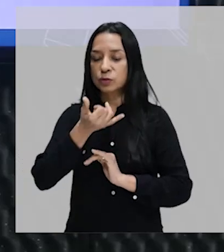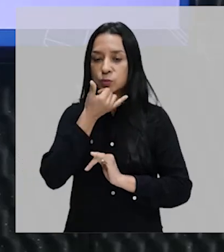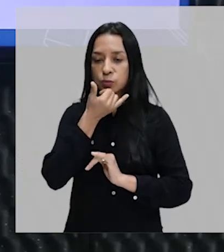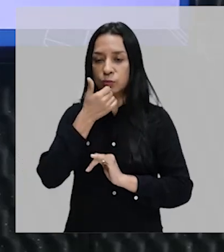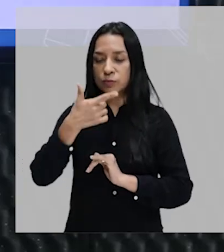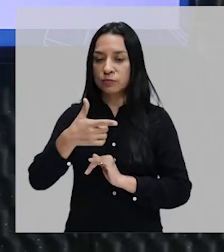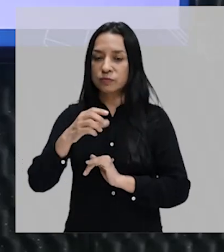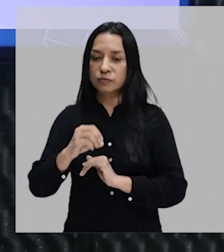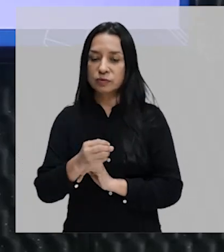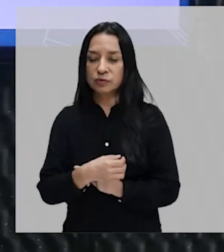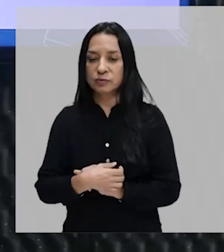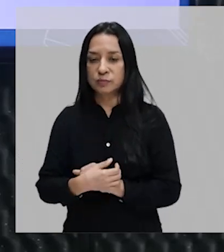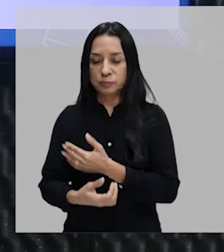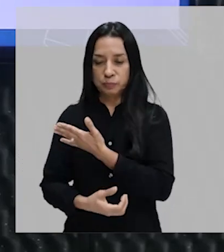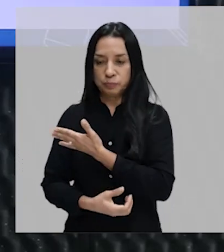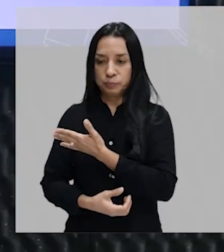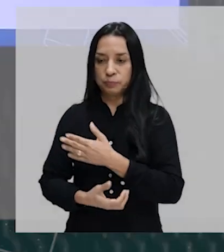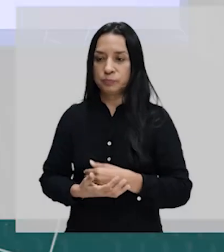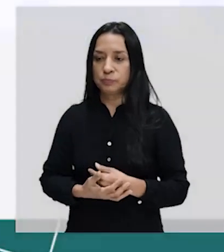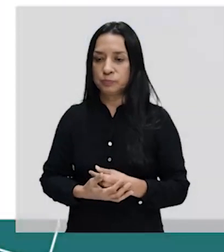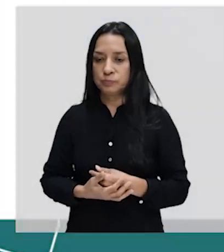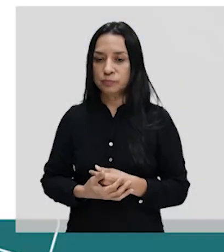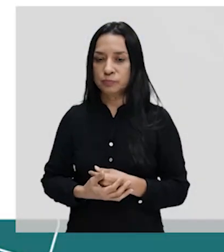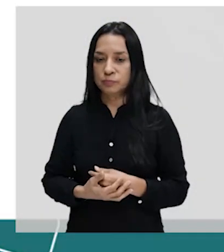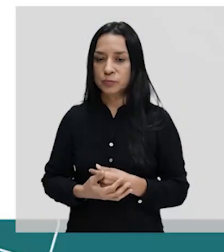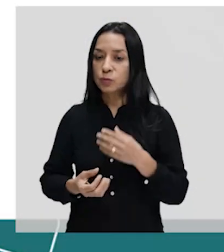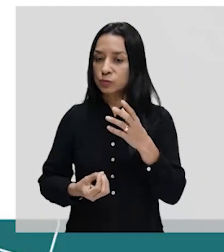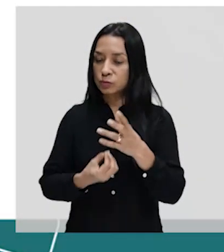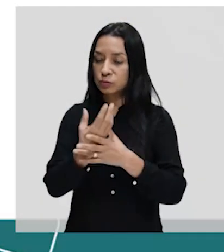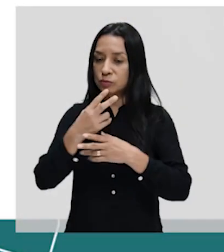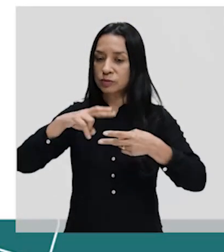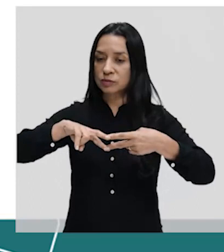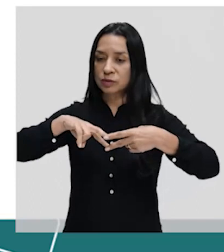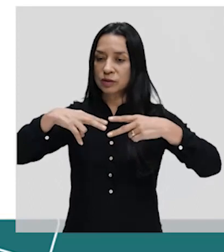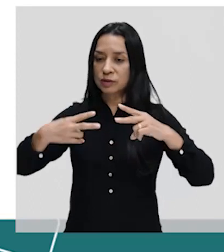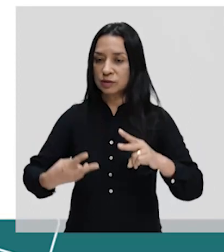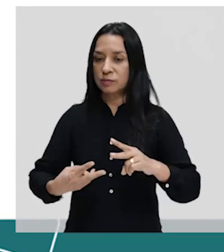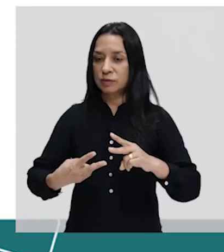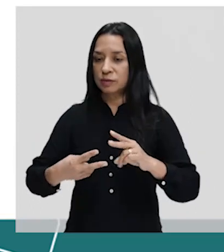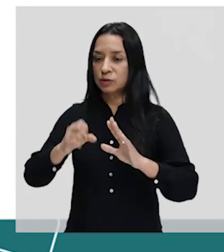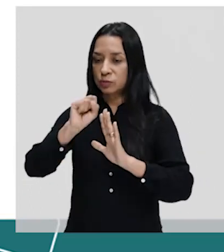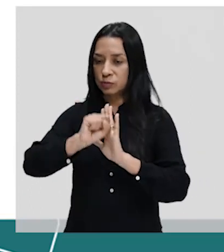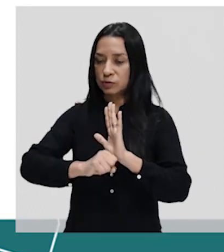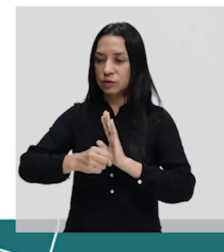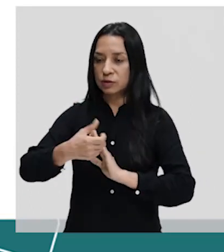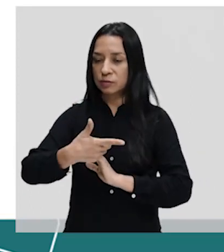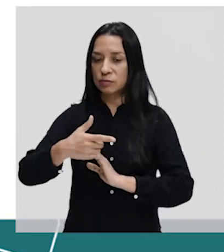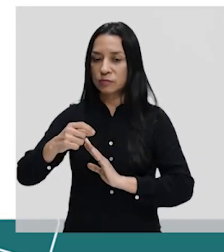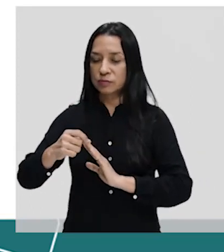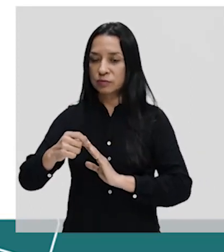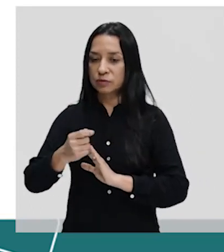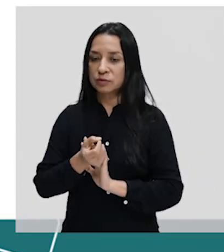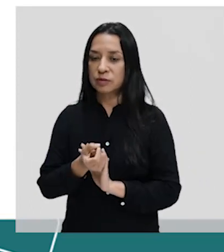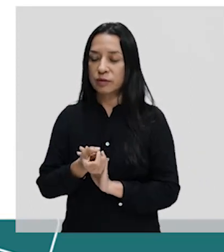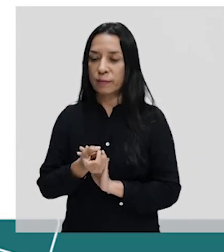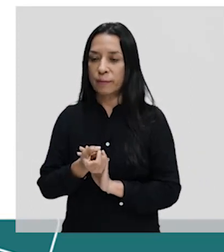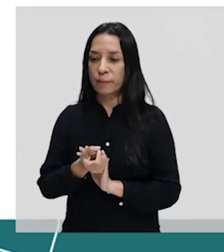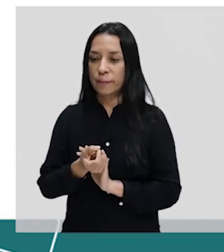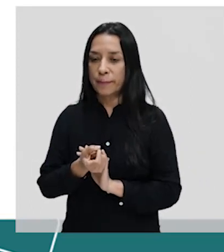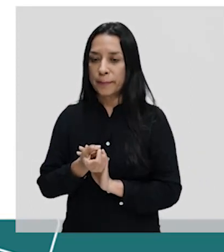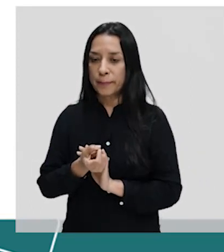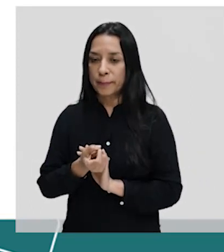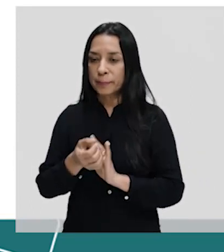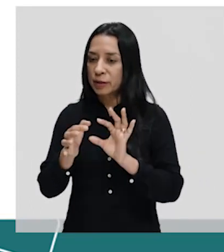primeiras décadas de 1900 permitiram a reinterpretação da teoria evolucionista de Darwin